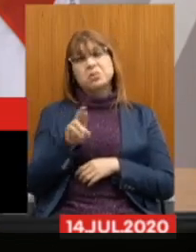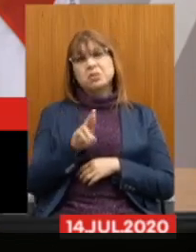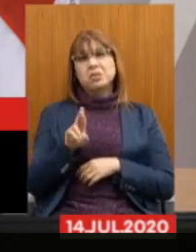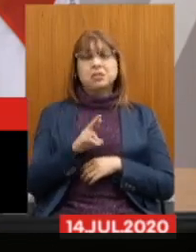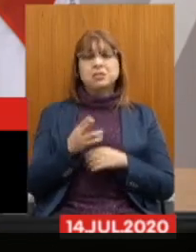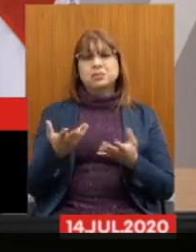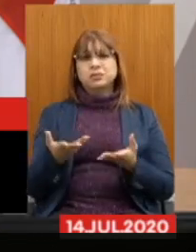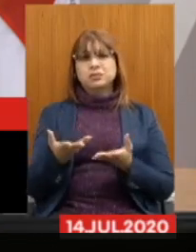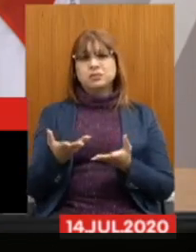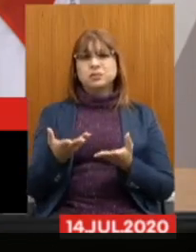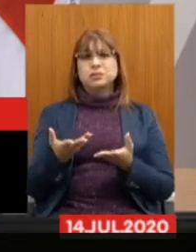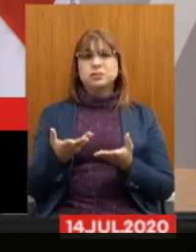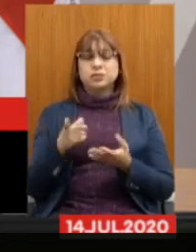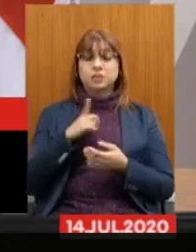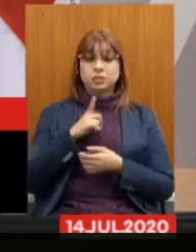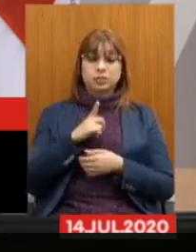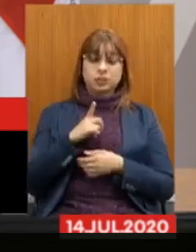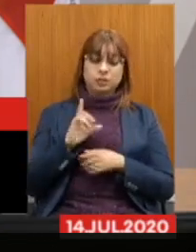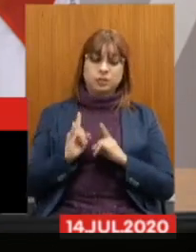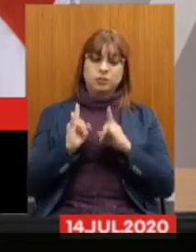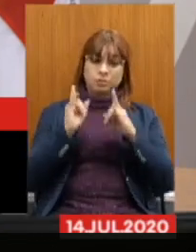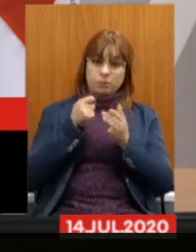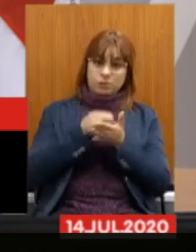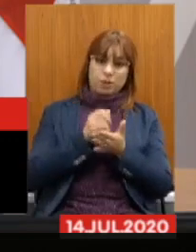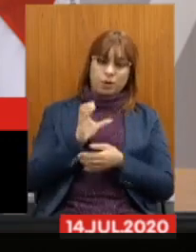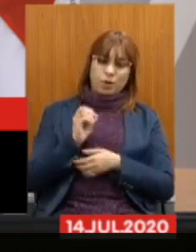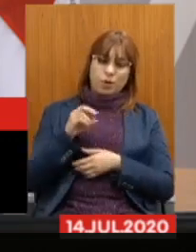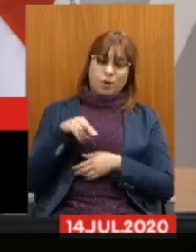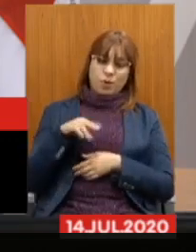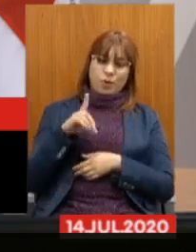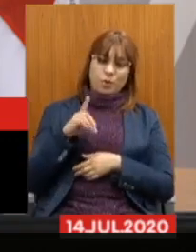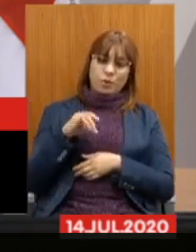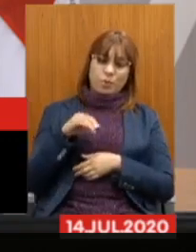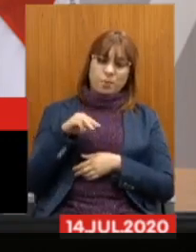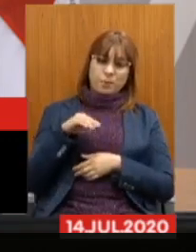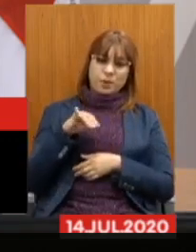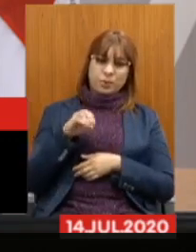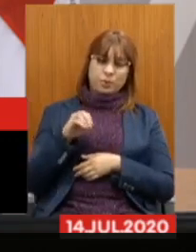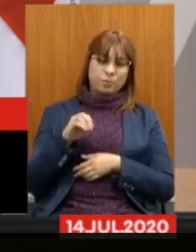tem um condomínio de 1.000 reais, mais